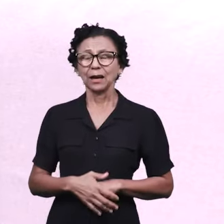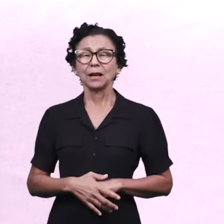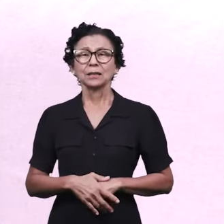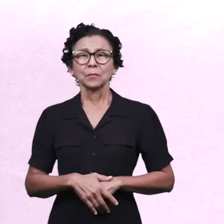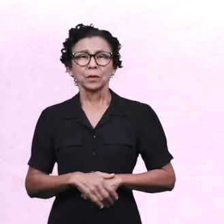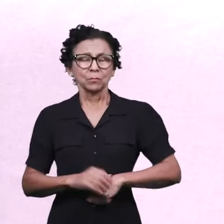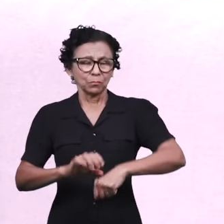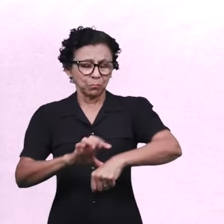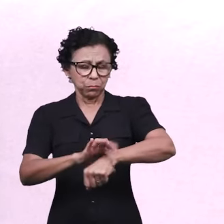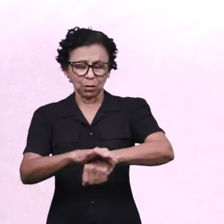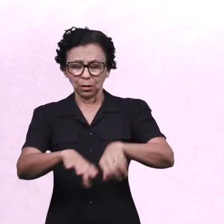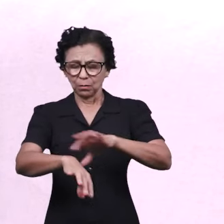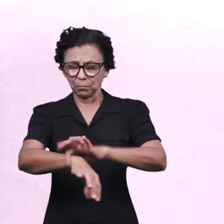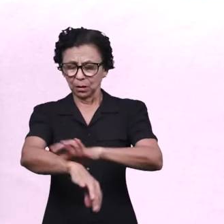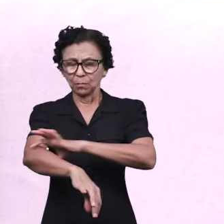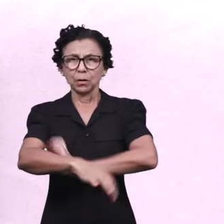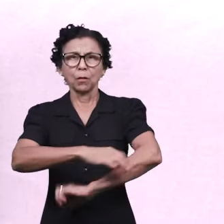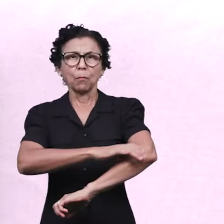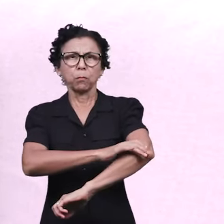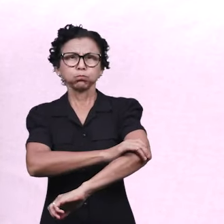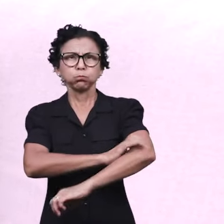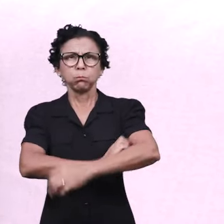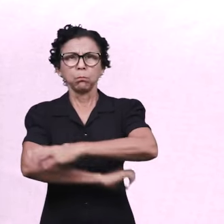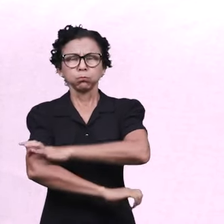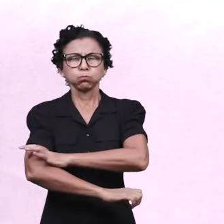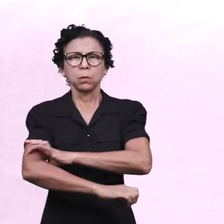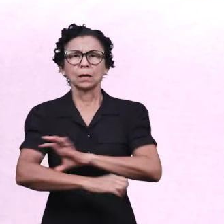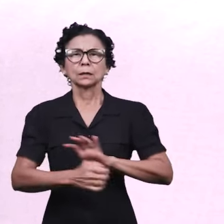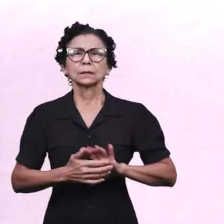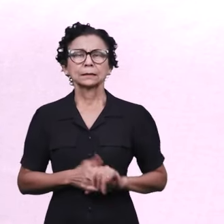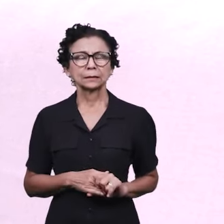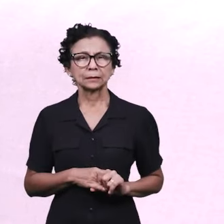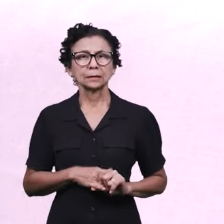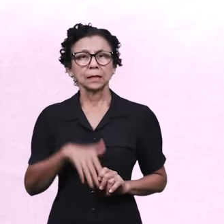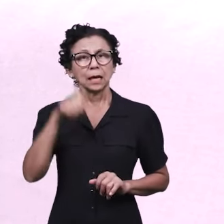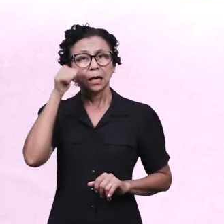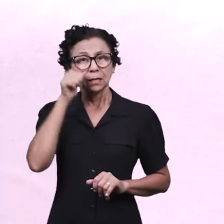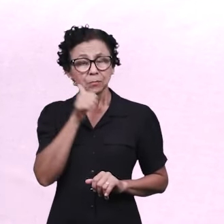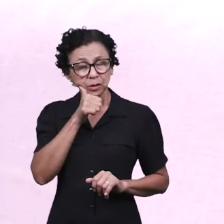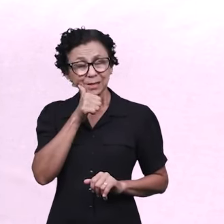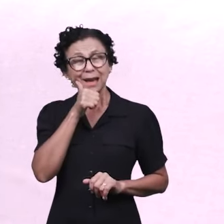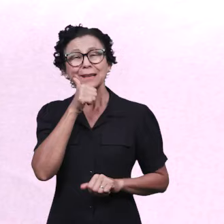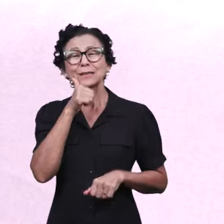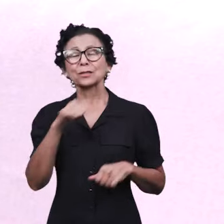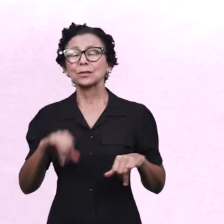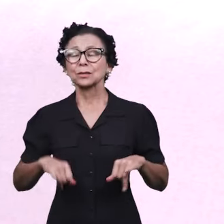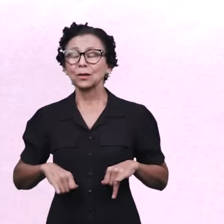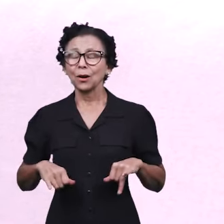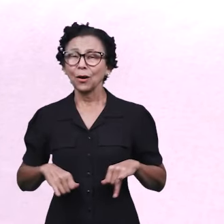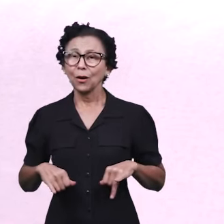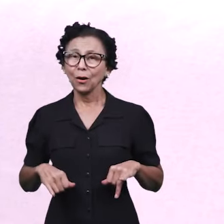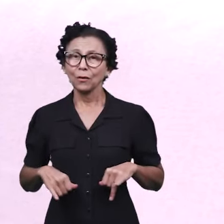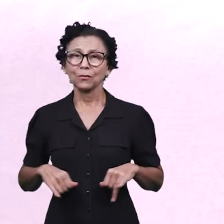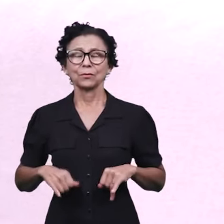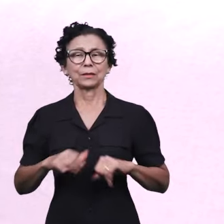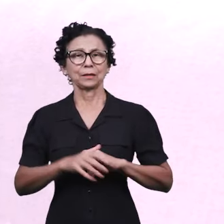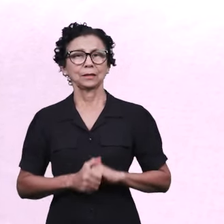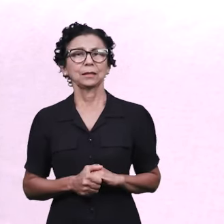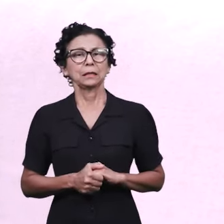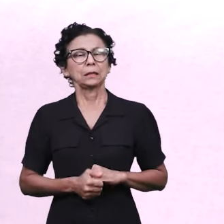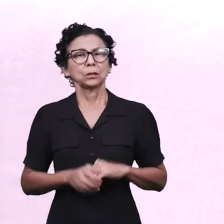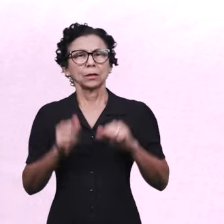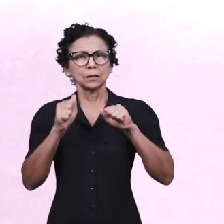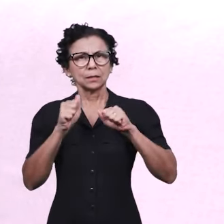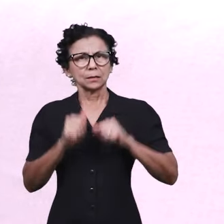sua maioria mulheres a gordura do lipedema ela tende a se acumular de forma desproporcional